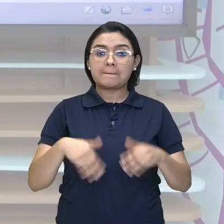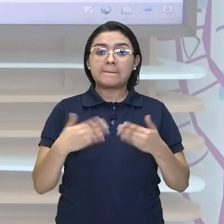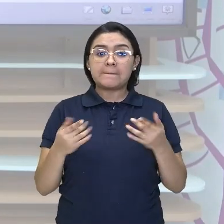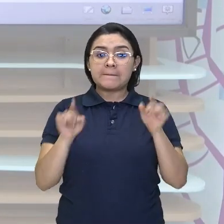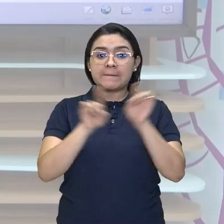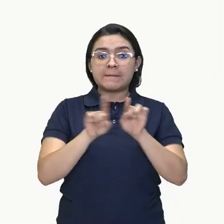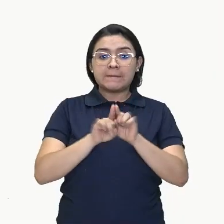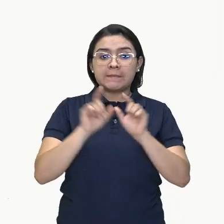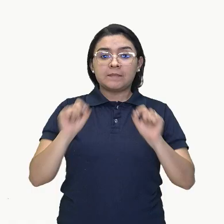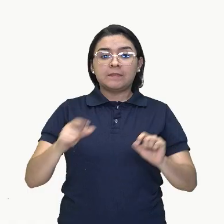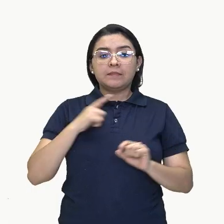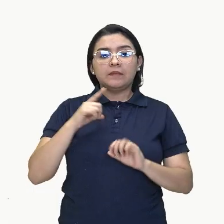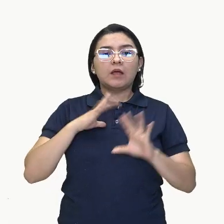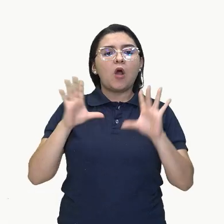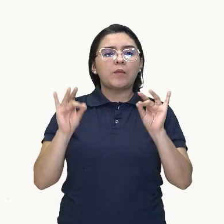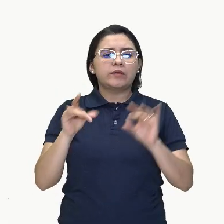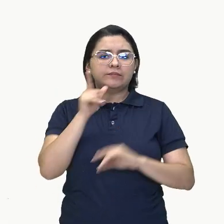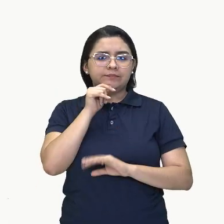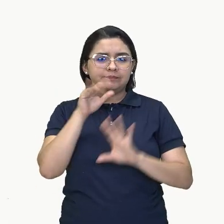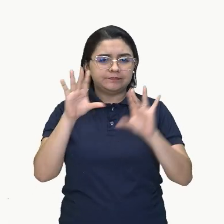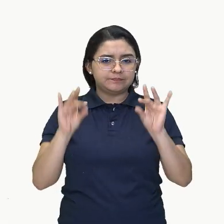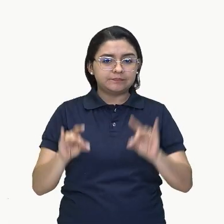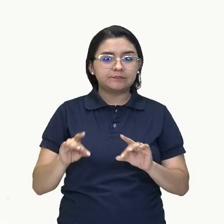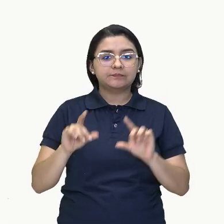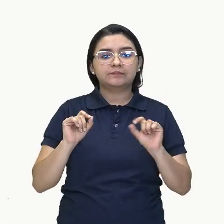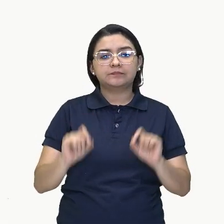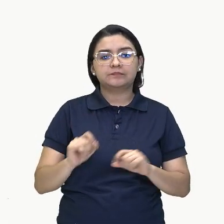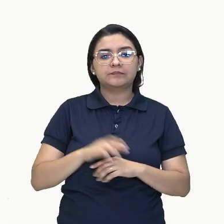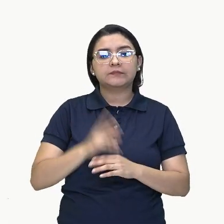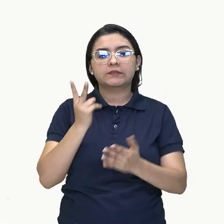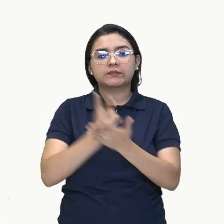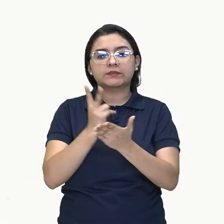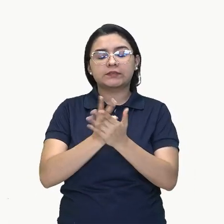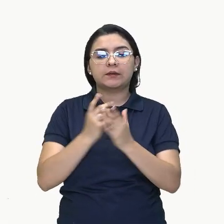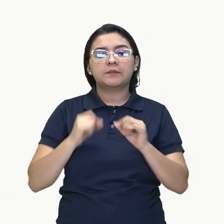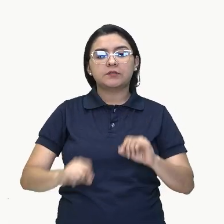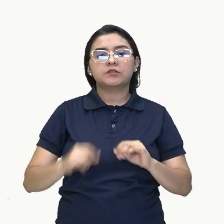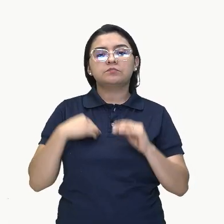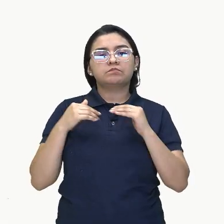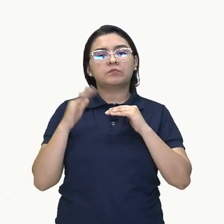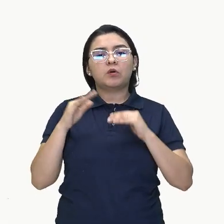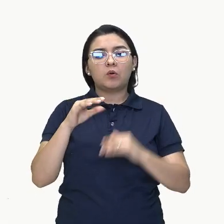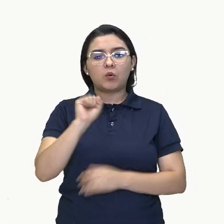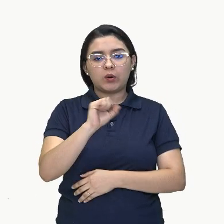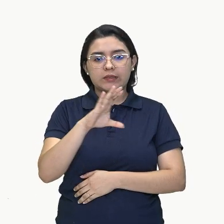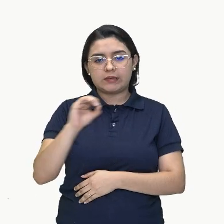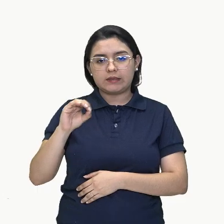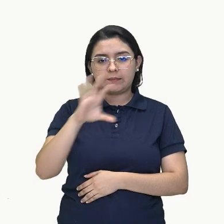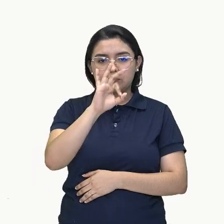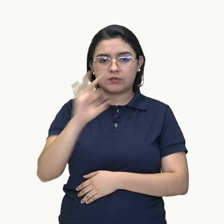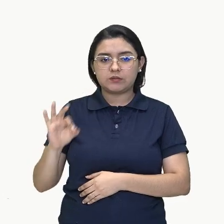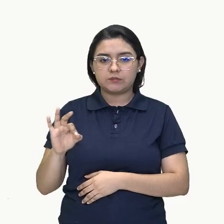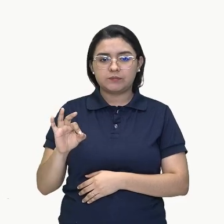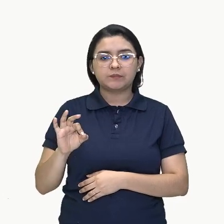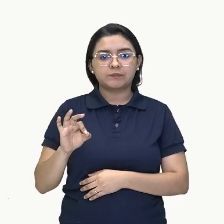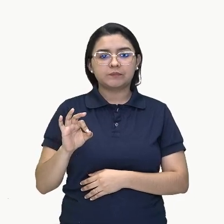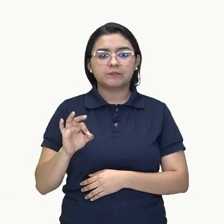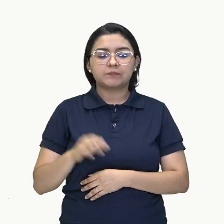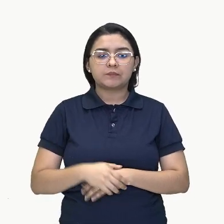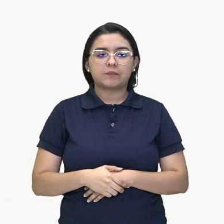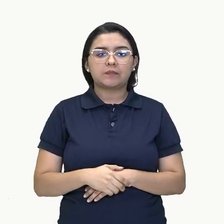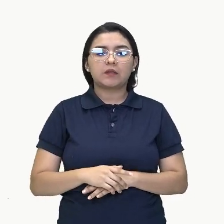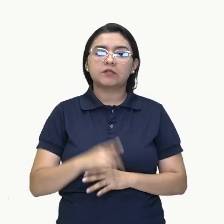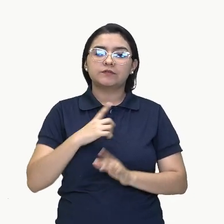temos também a umidade, né? Essa umidade, ela está sempre acima de 80%. E isso